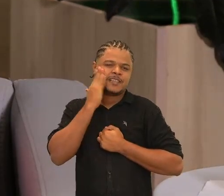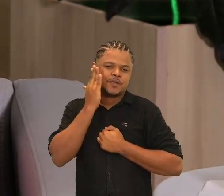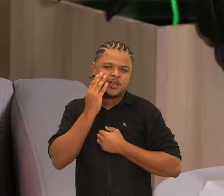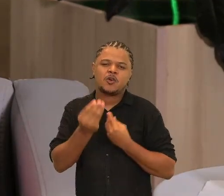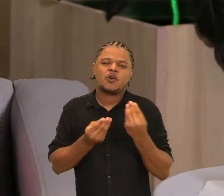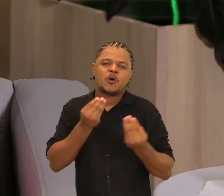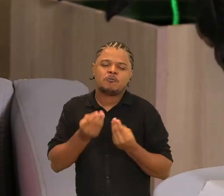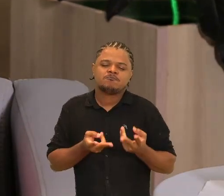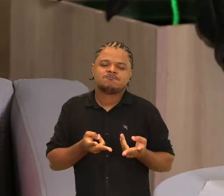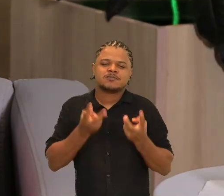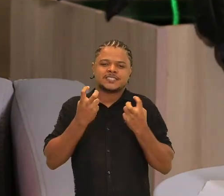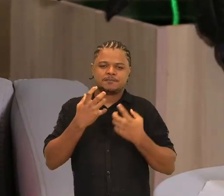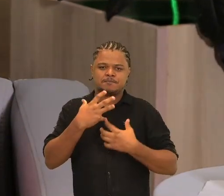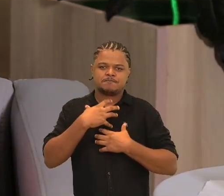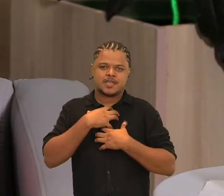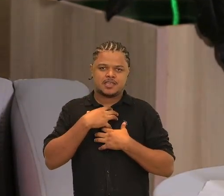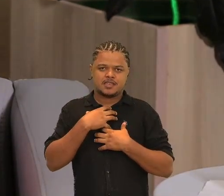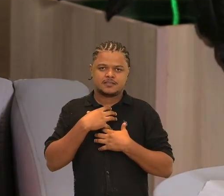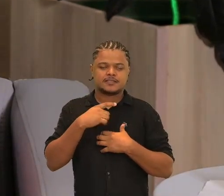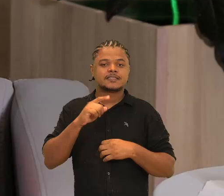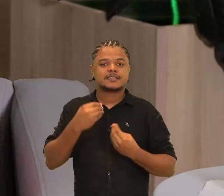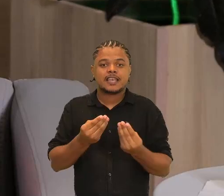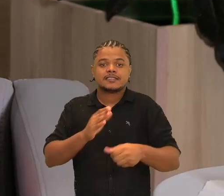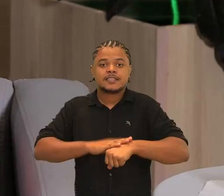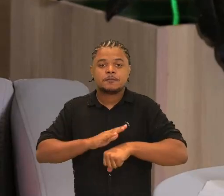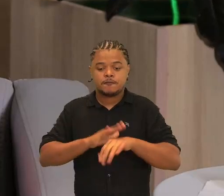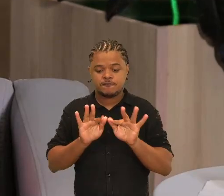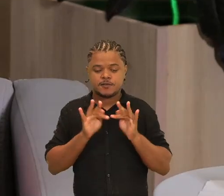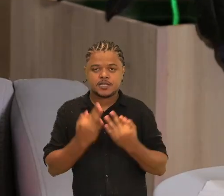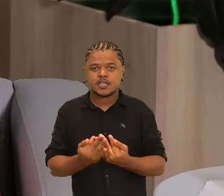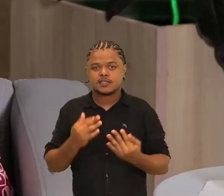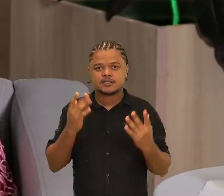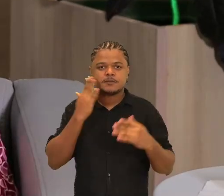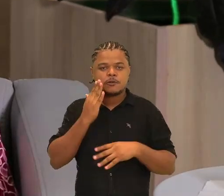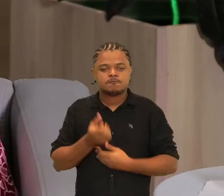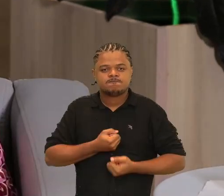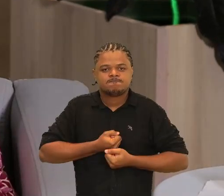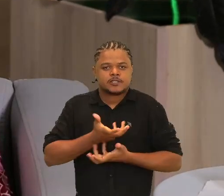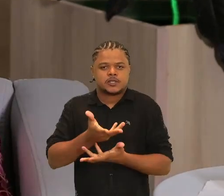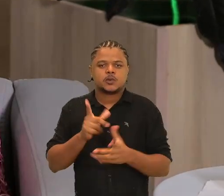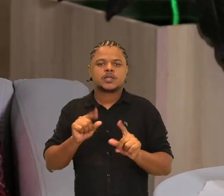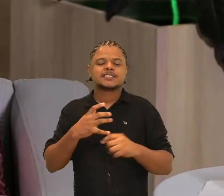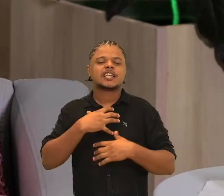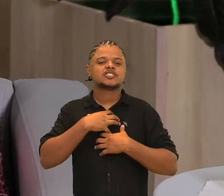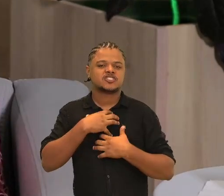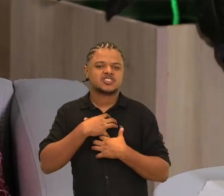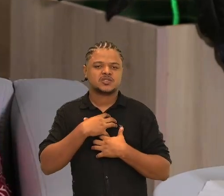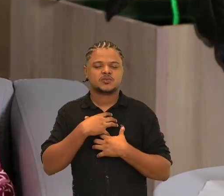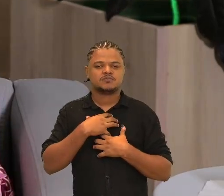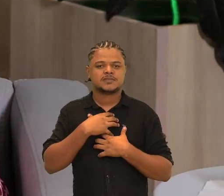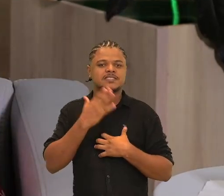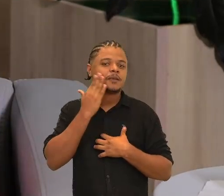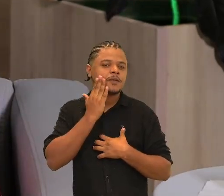ter paciência, dar tempo para que aquele familiar possa dizer o que está sentindo. E você sentir quando não está bem,